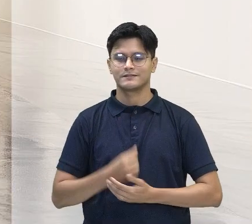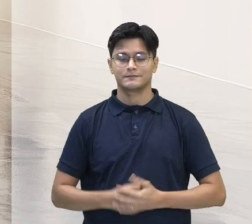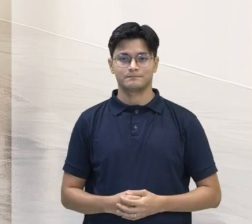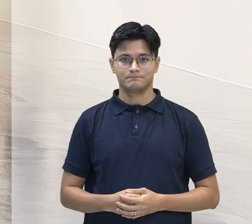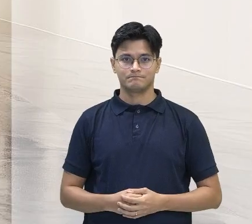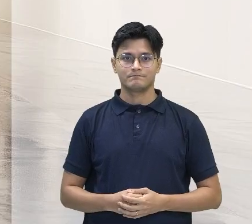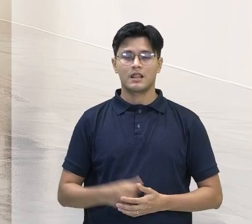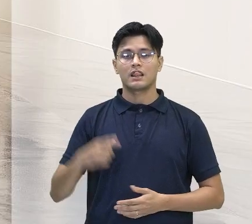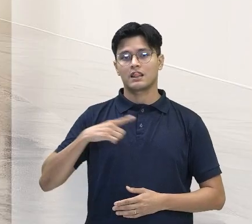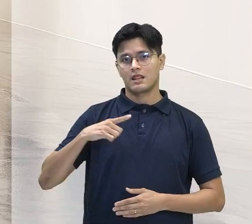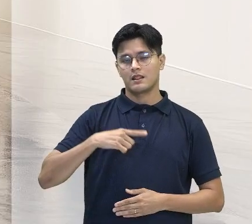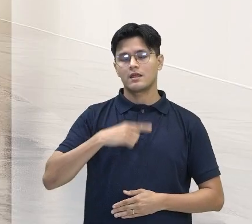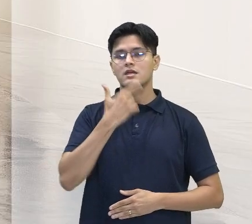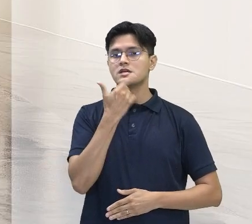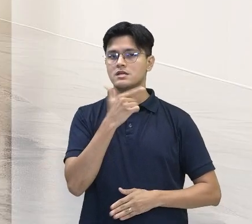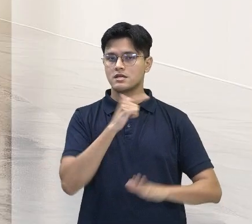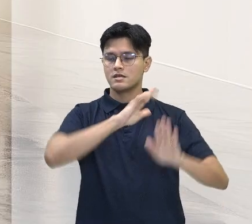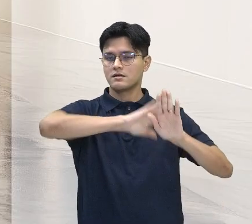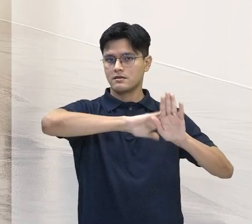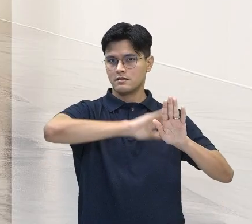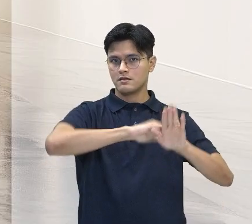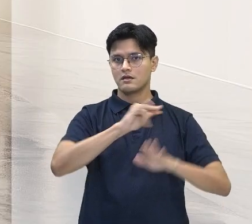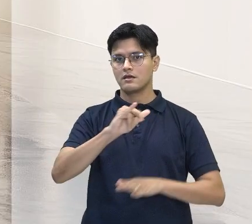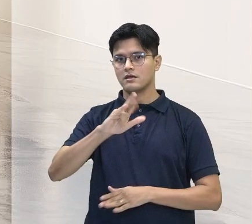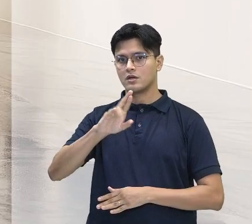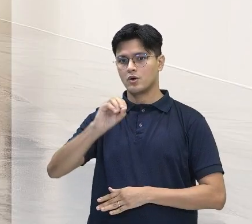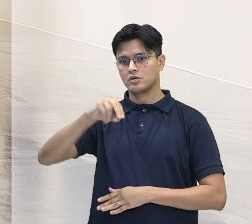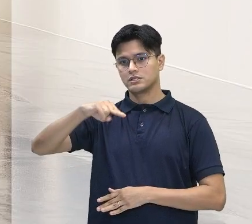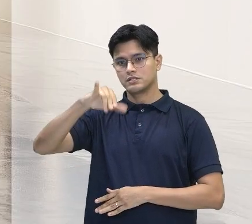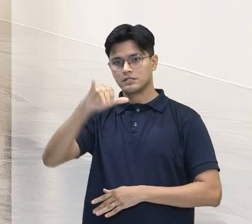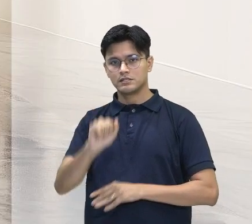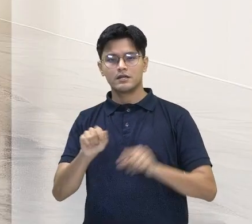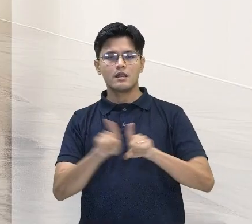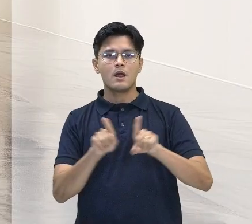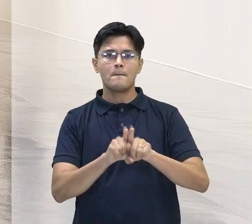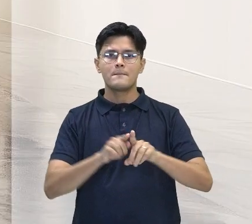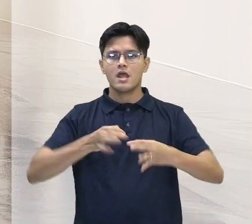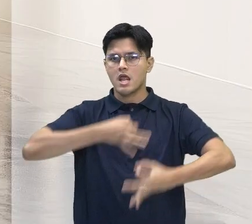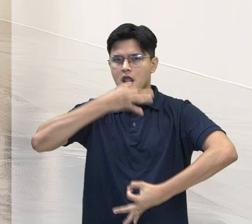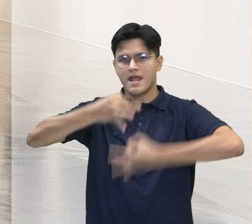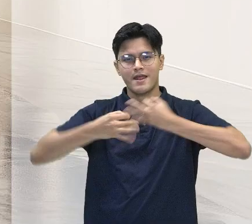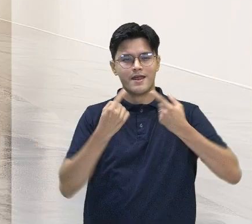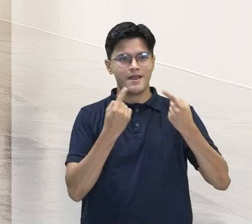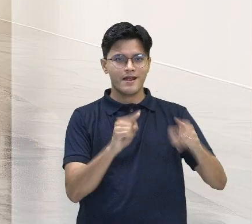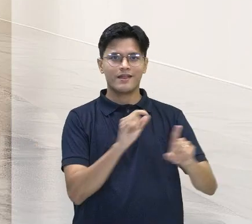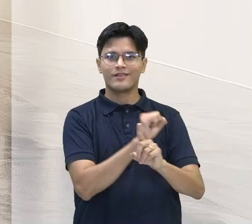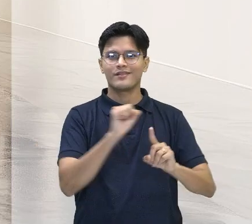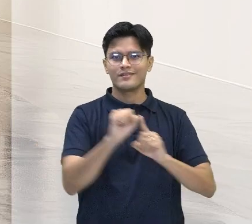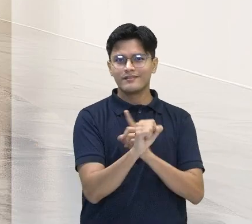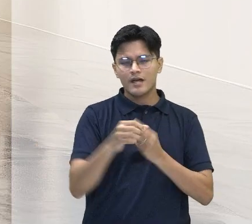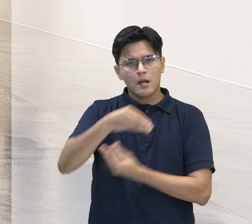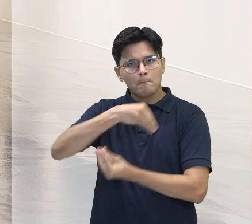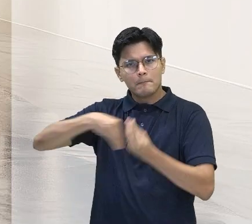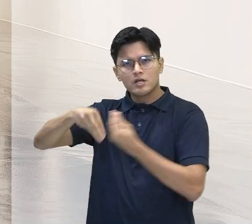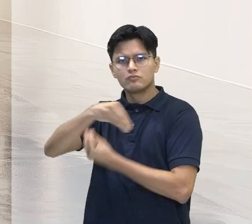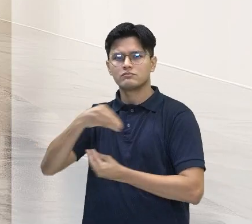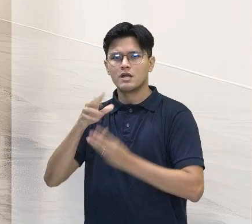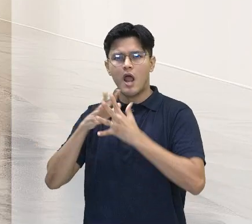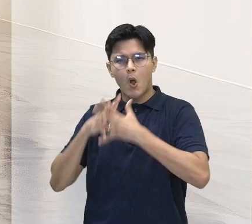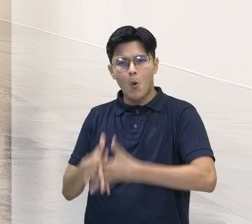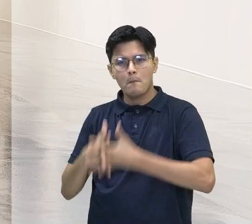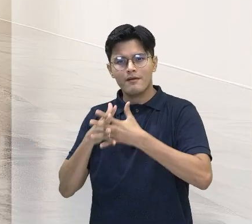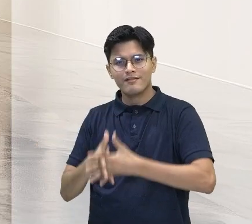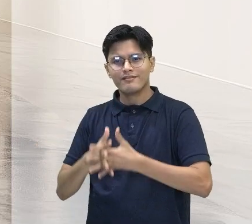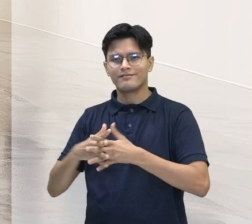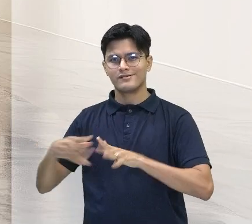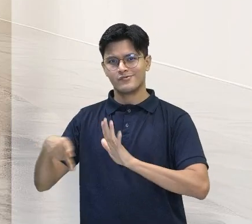a ironia e a crítica social se misturam à complexidade humana, revelando